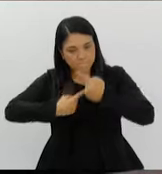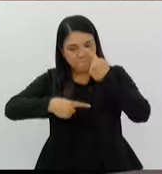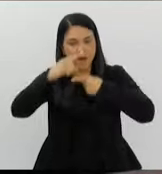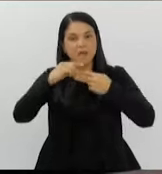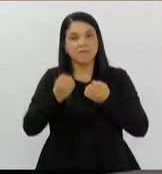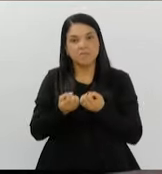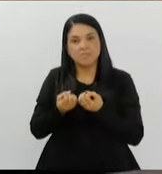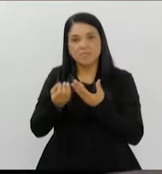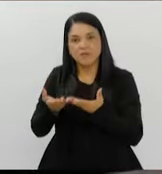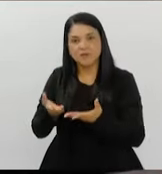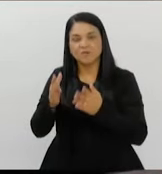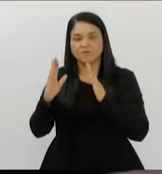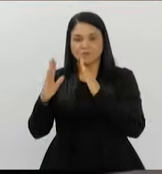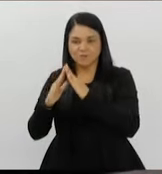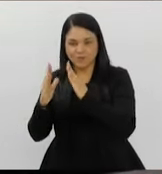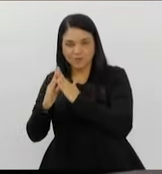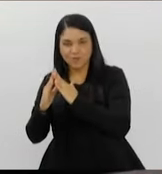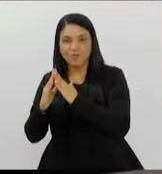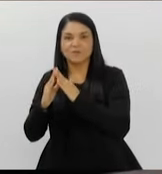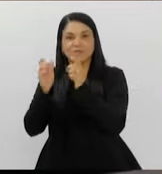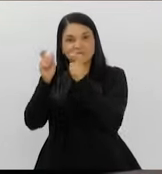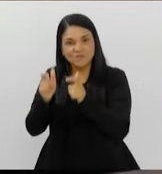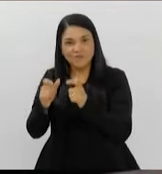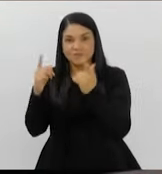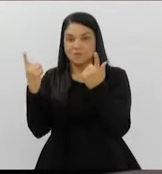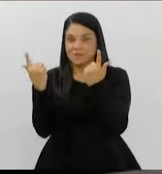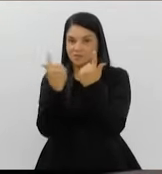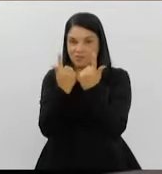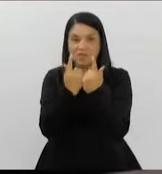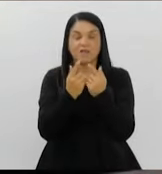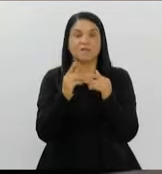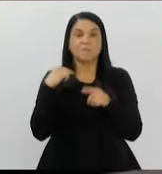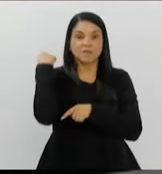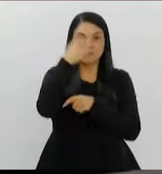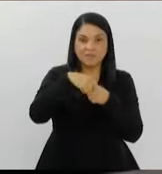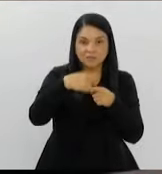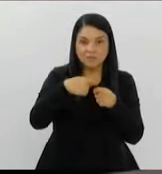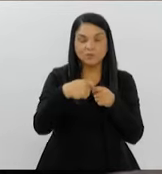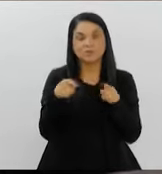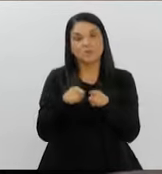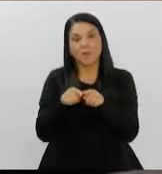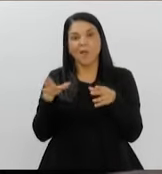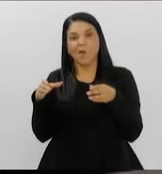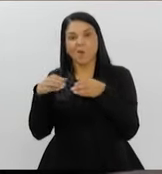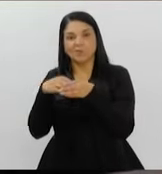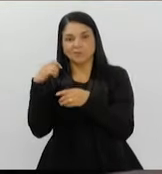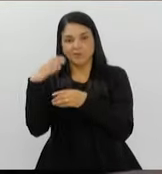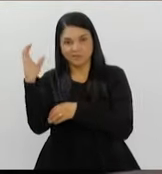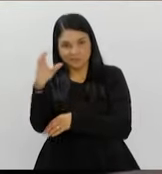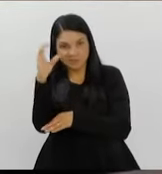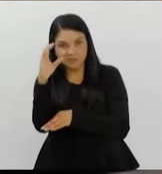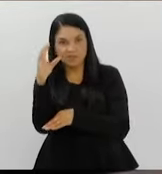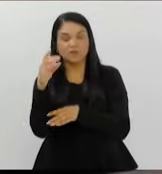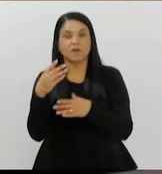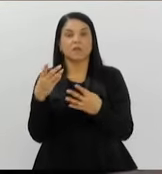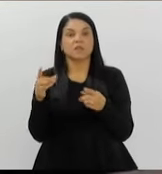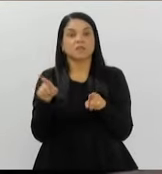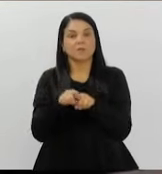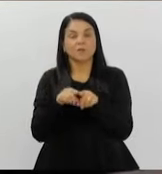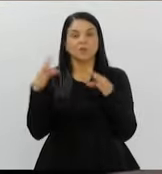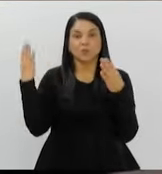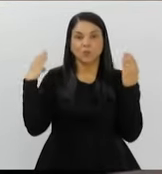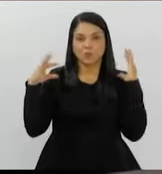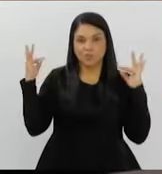moradores locais, aos pescadores, agora também a comunidade científica, ao turismo, um